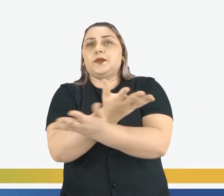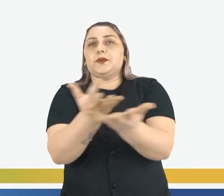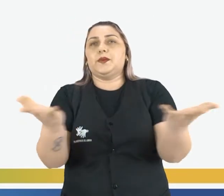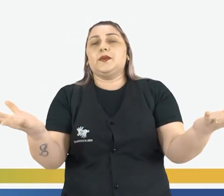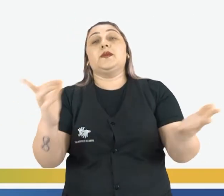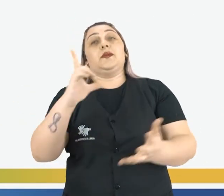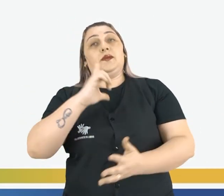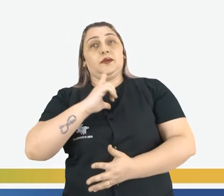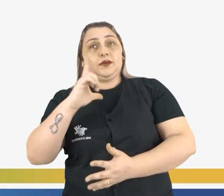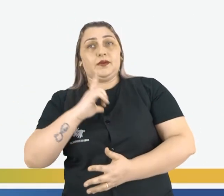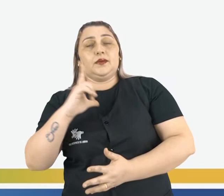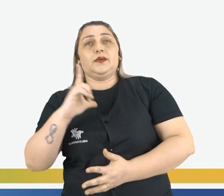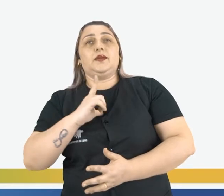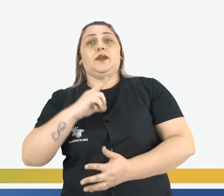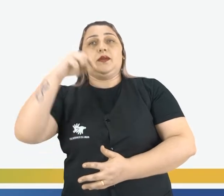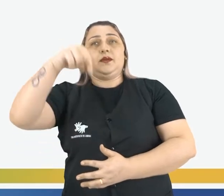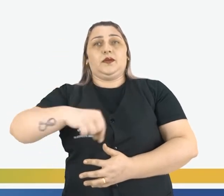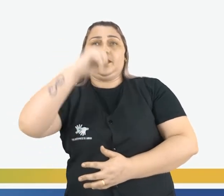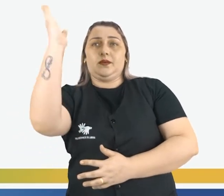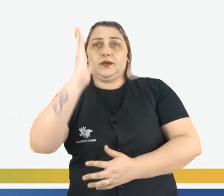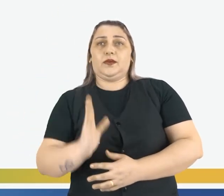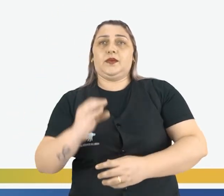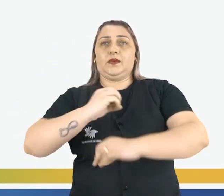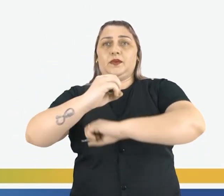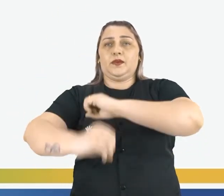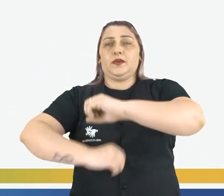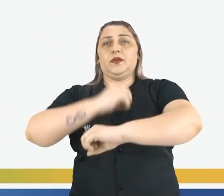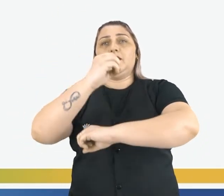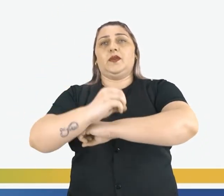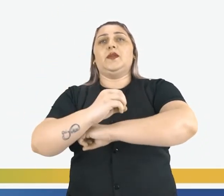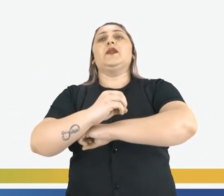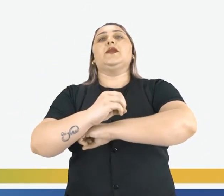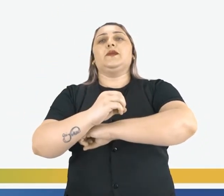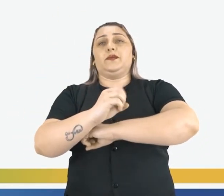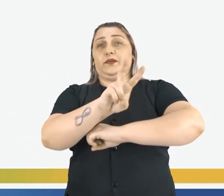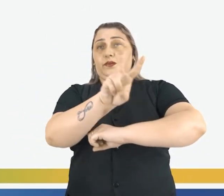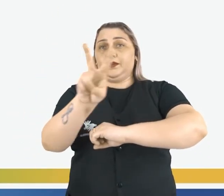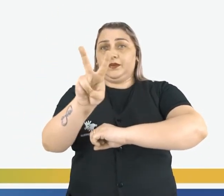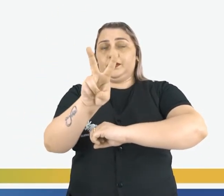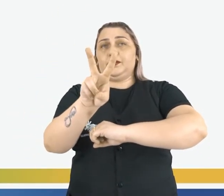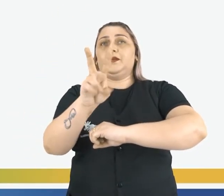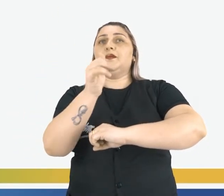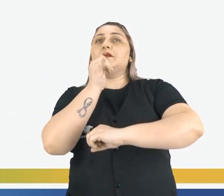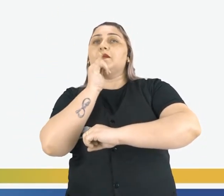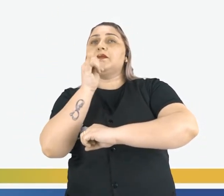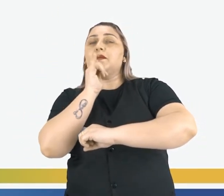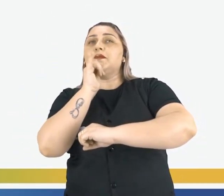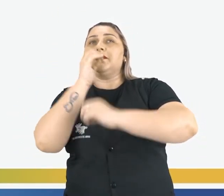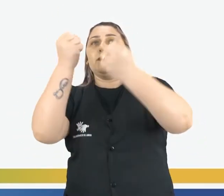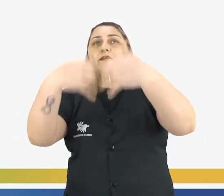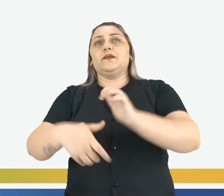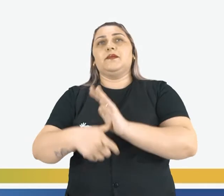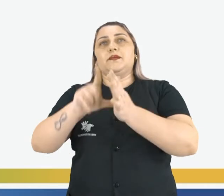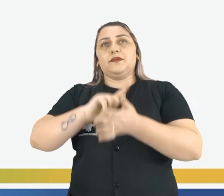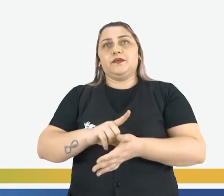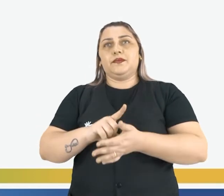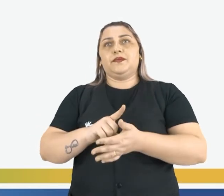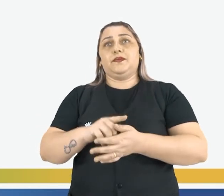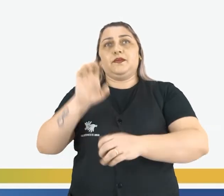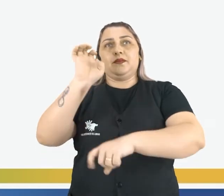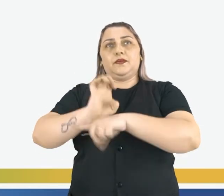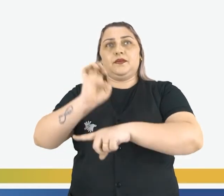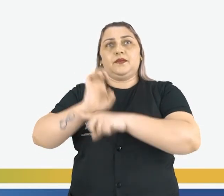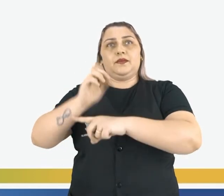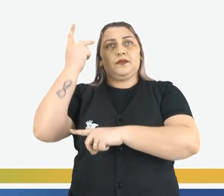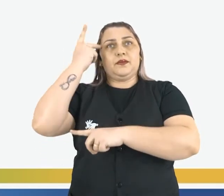tem um detalhe. No Brasil, as estações são geralmente bem definidas, como vocês viram na explicação anterior, em estados